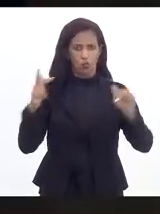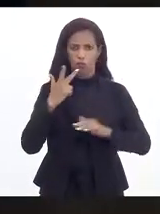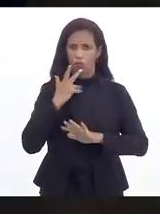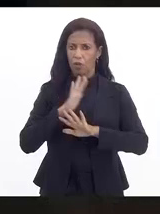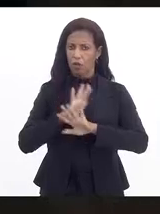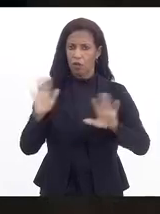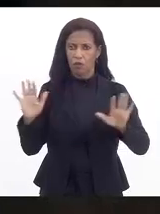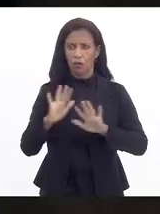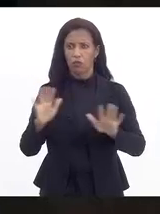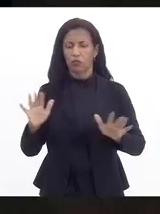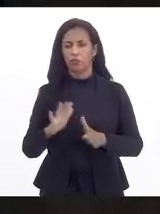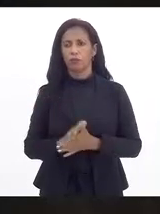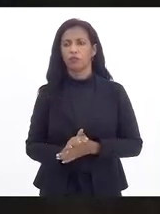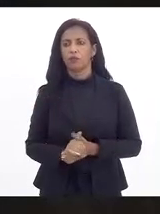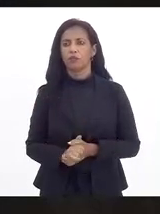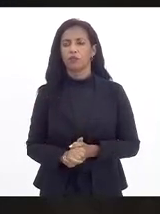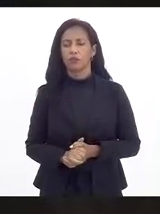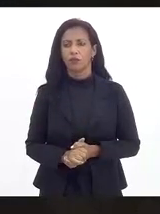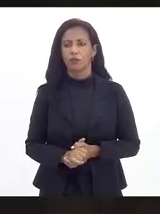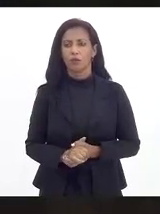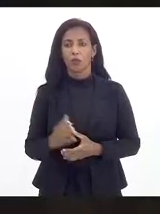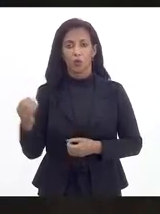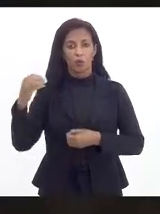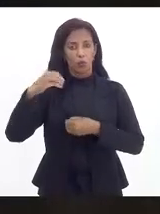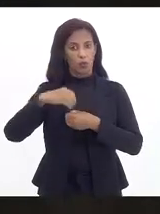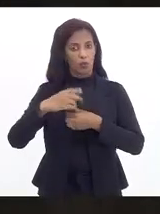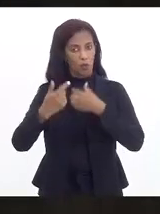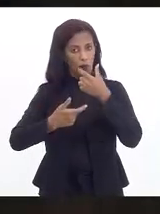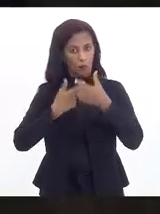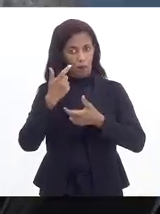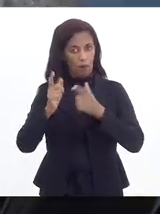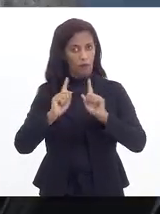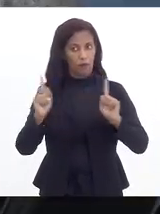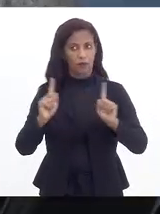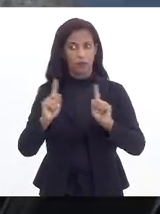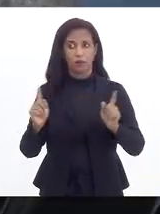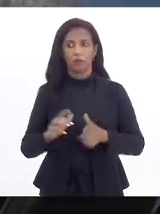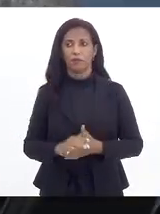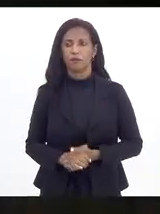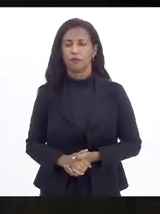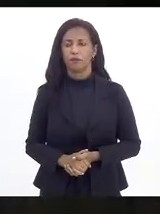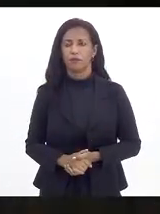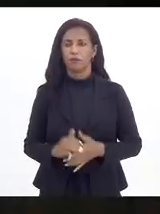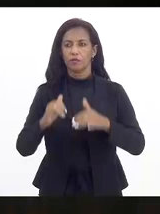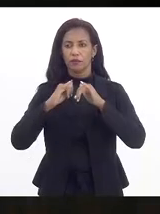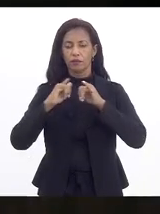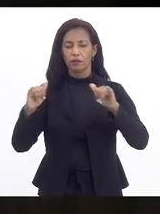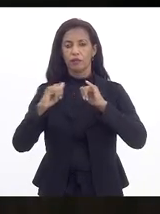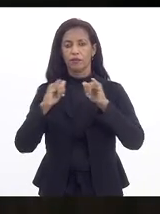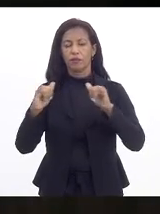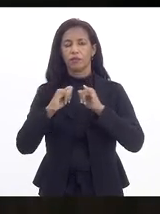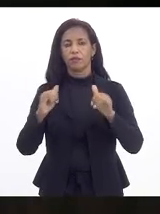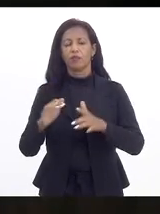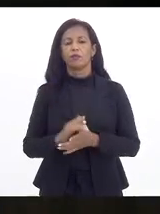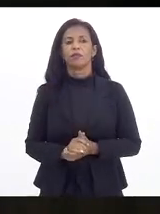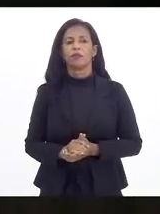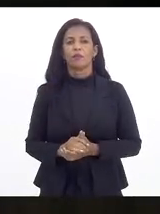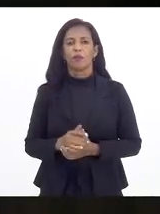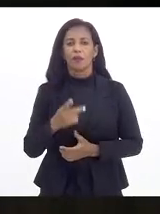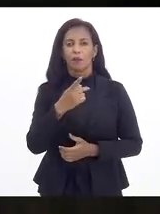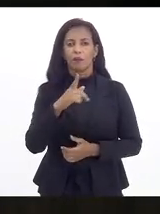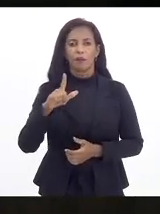né? Então, só para não colocarem palavras na minha boca. Anuncio em tramitação ordinária e discussão